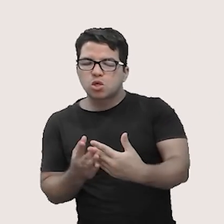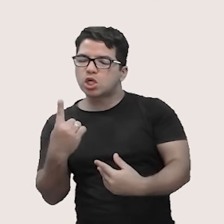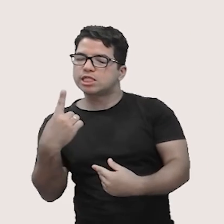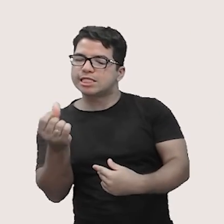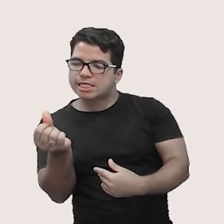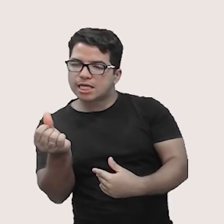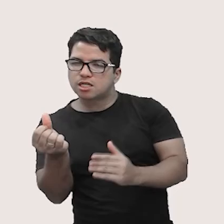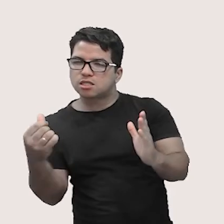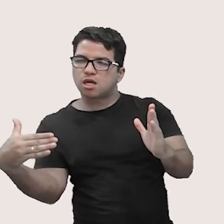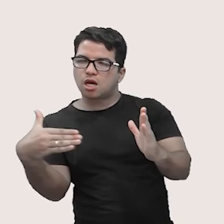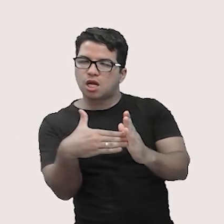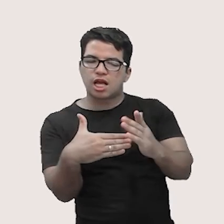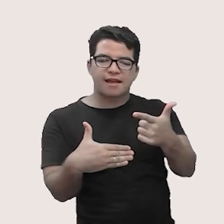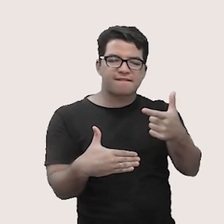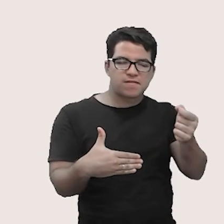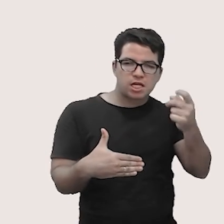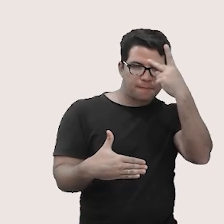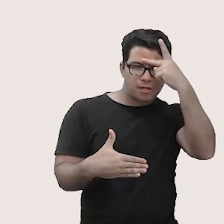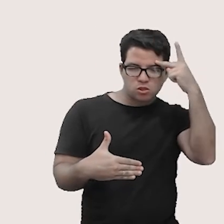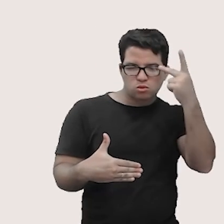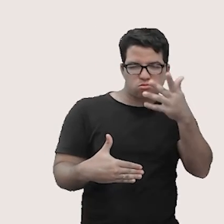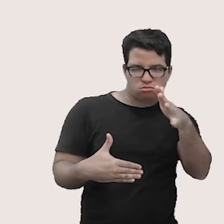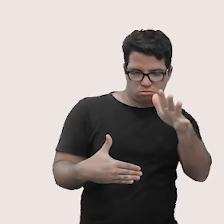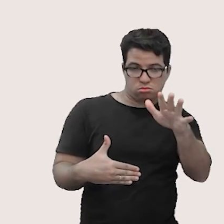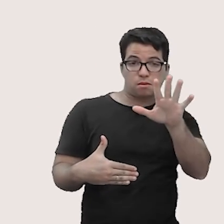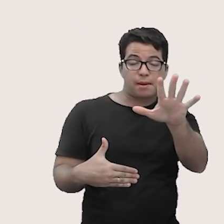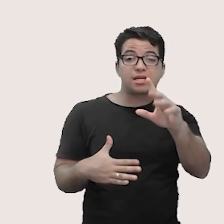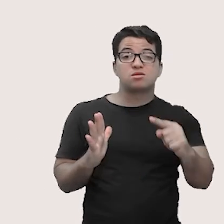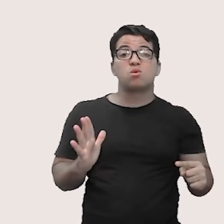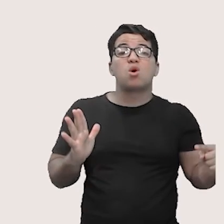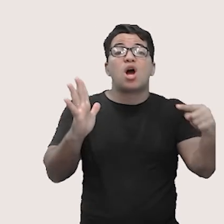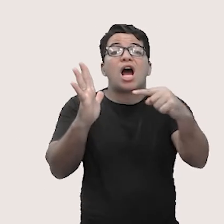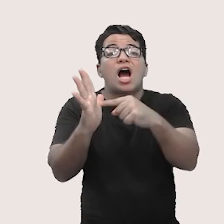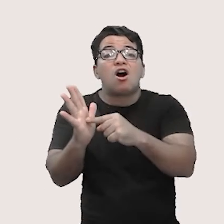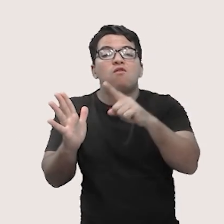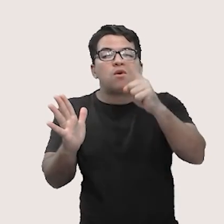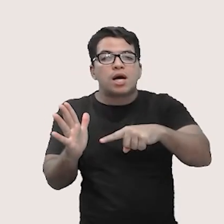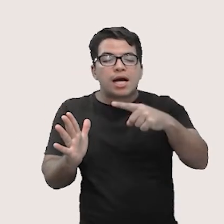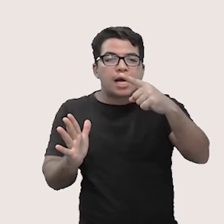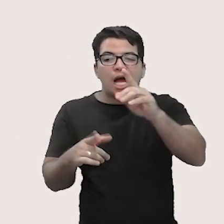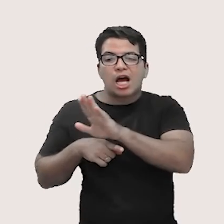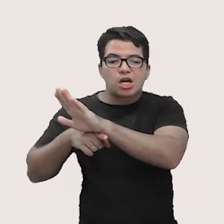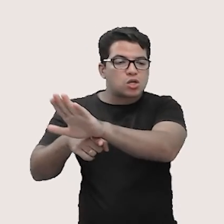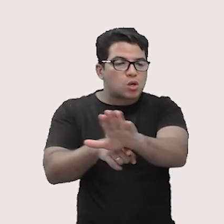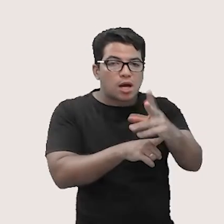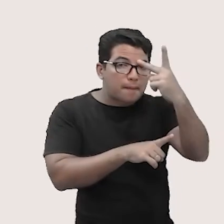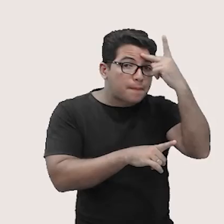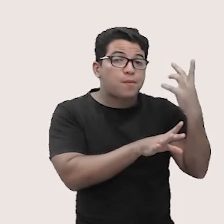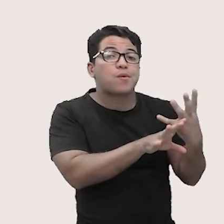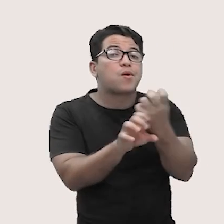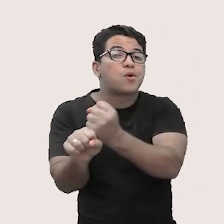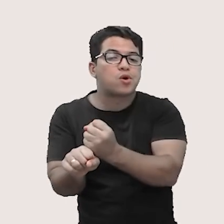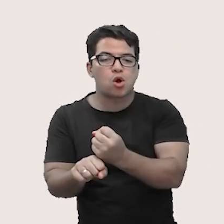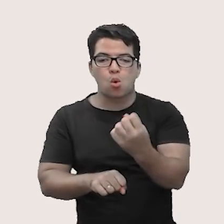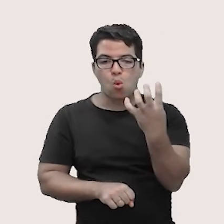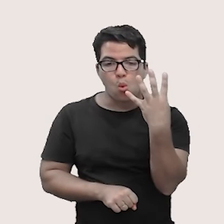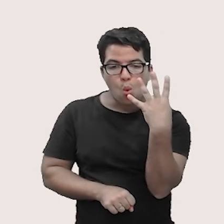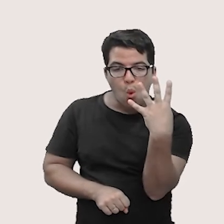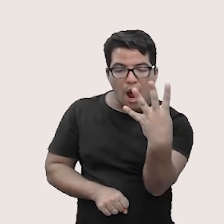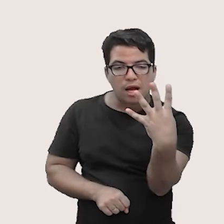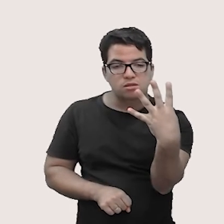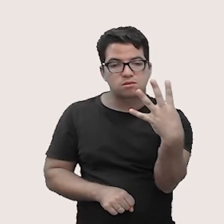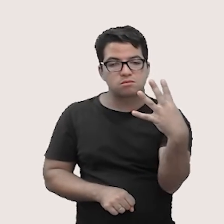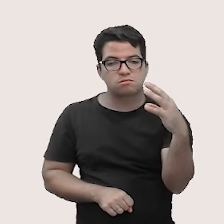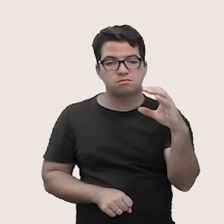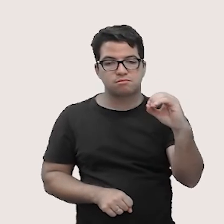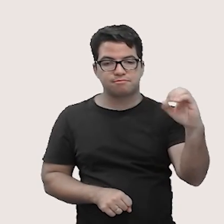era alcançar 4.300 pessoas que estavam morando na rua. Então, na questão, vejam, a